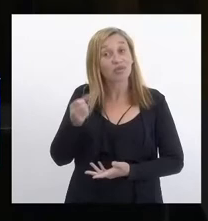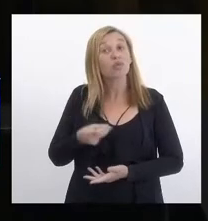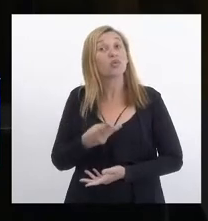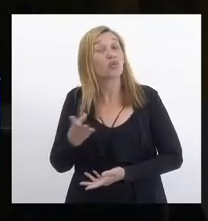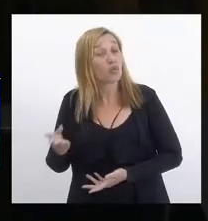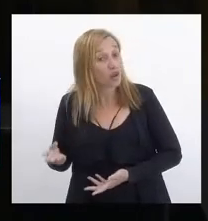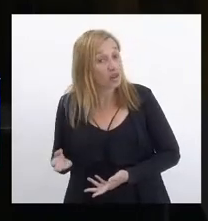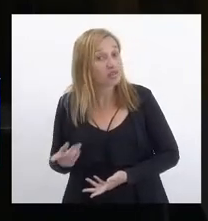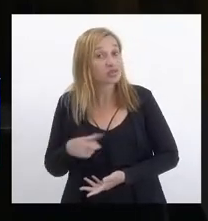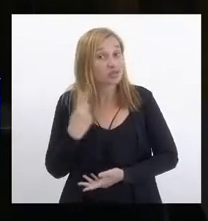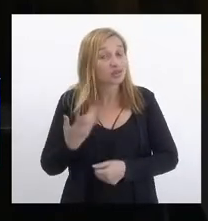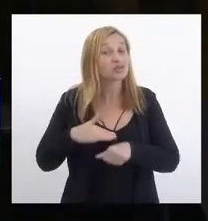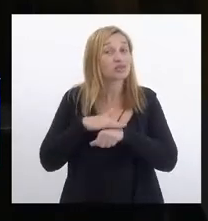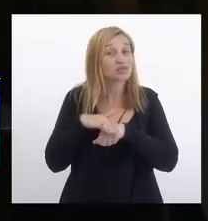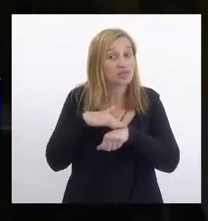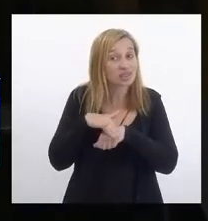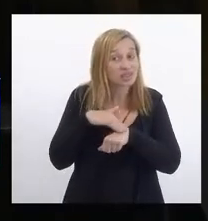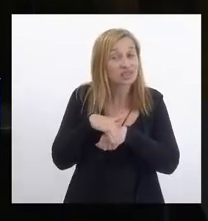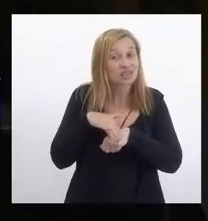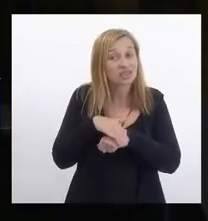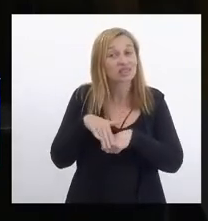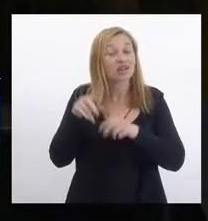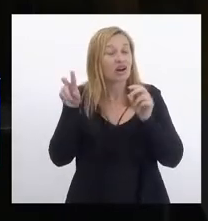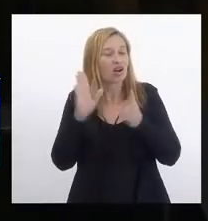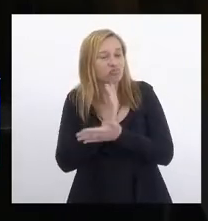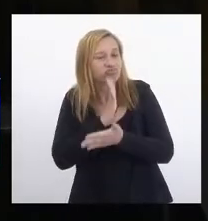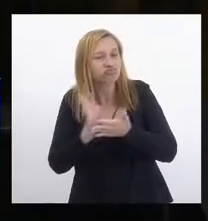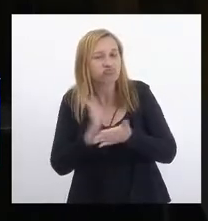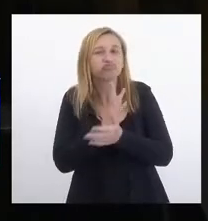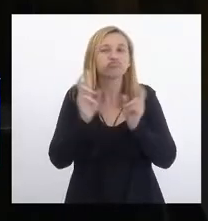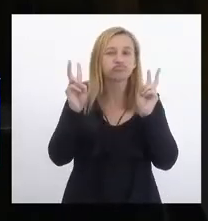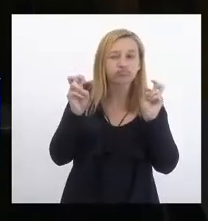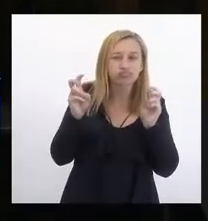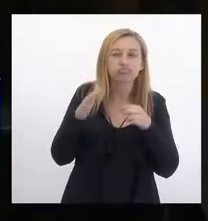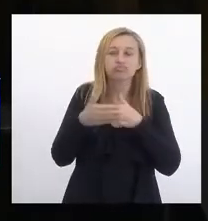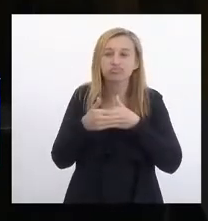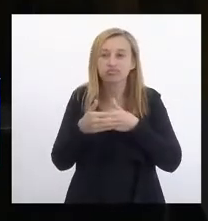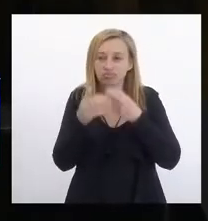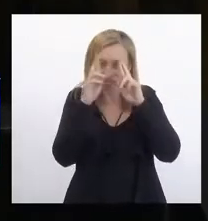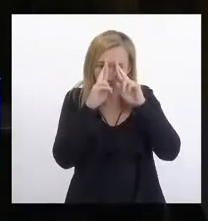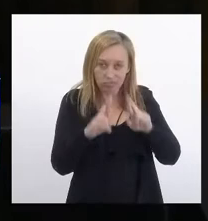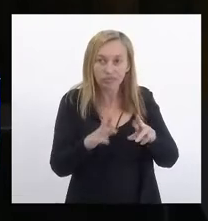gente, nós conversamos e tratamos alguns assuntos com muito carinho e respeito.